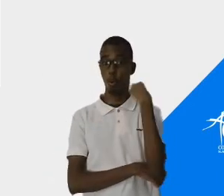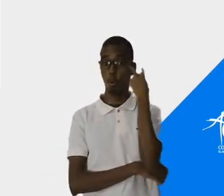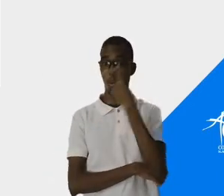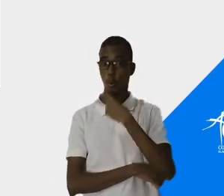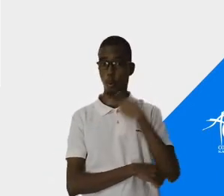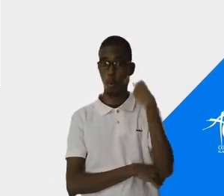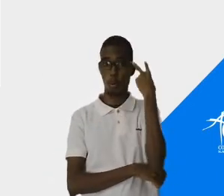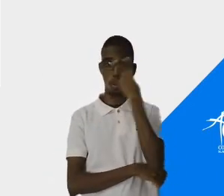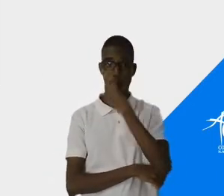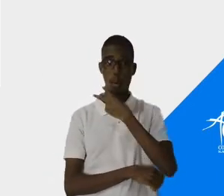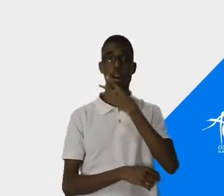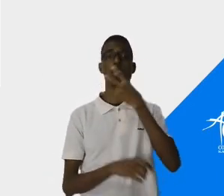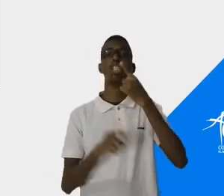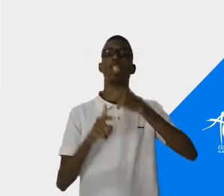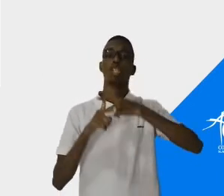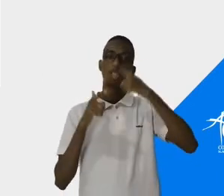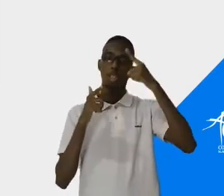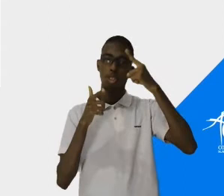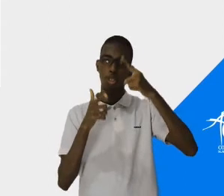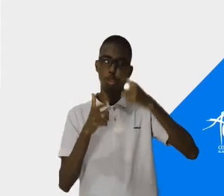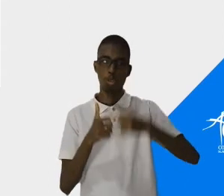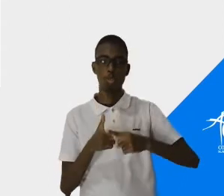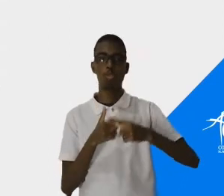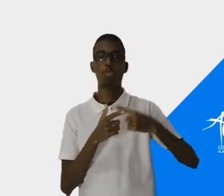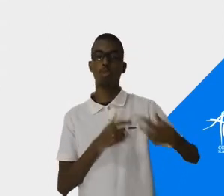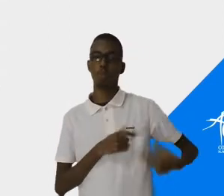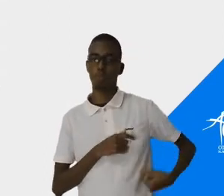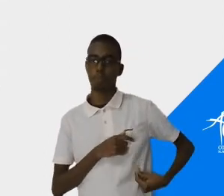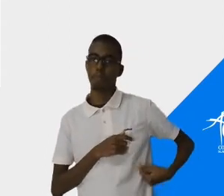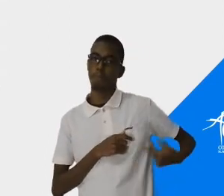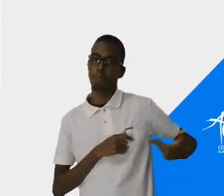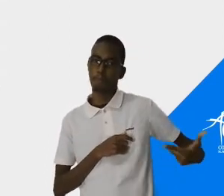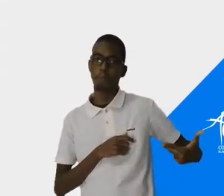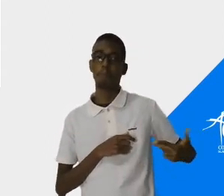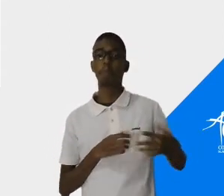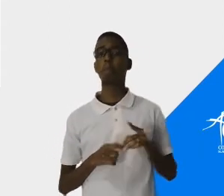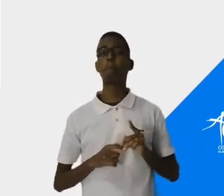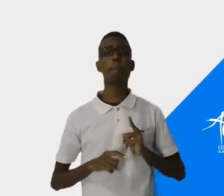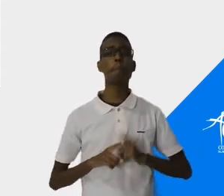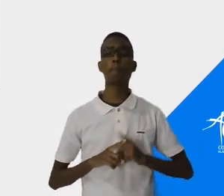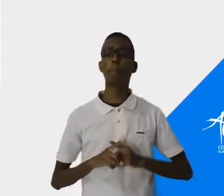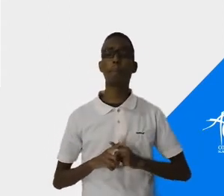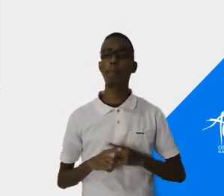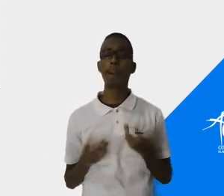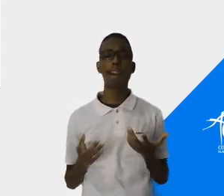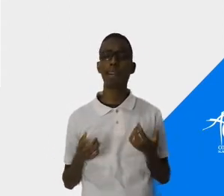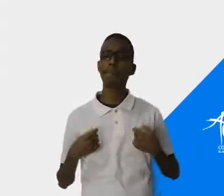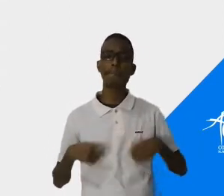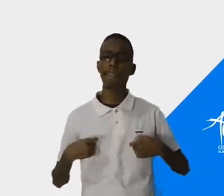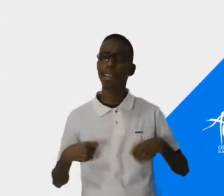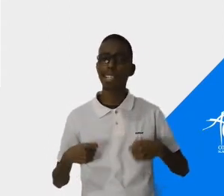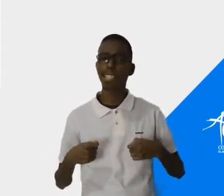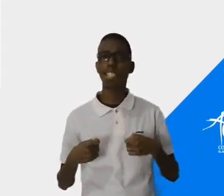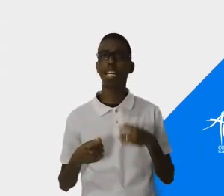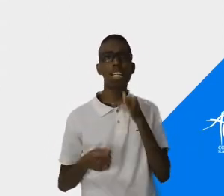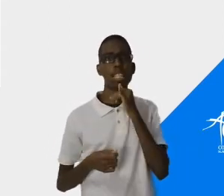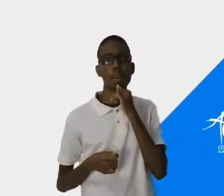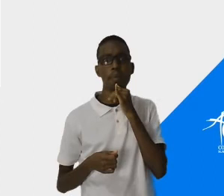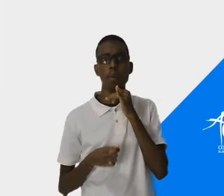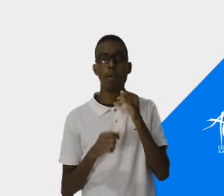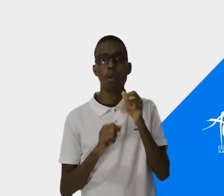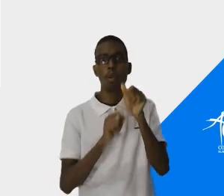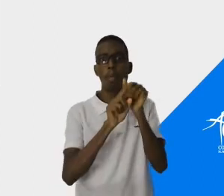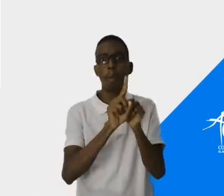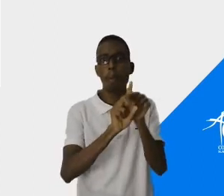avaliação neuropsicológica e a da marcha. Por quê? Não posso repetir isso daqui a 2 meses? Porque você